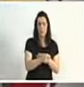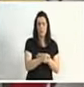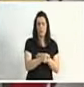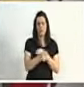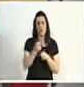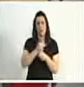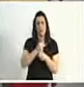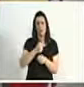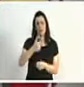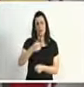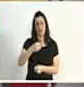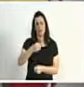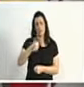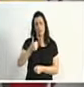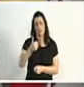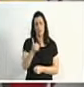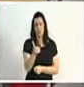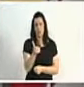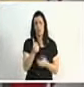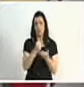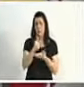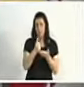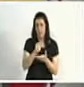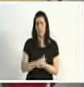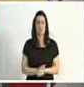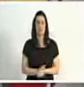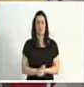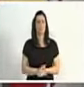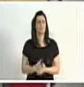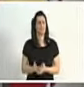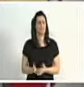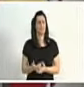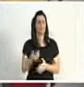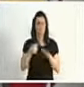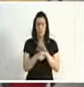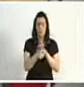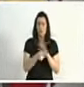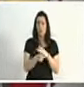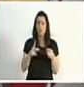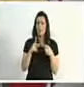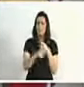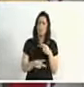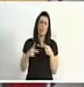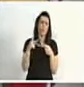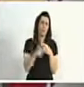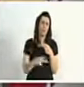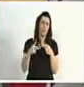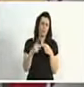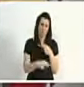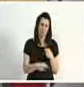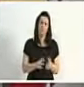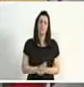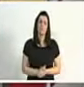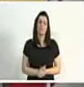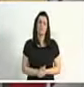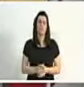de 2016, já marcado por graves cortes orçamentários, atualizados apenas pelo IPCA.